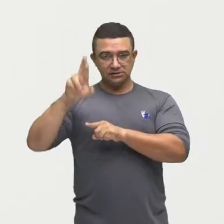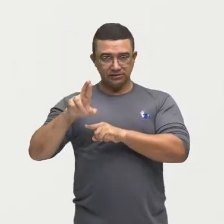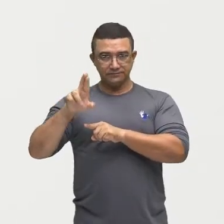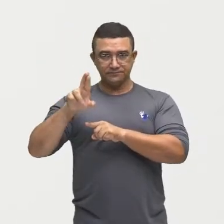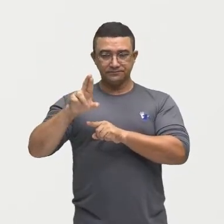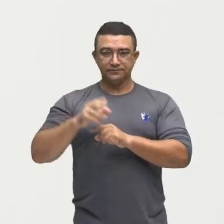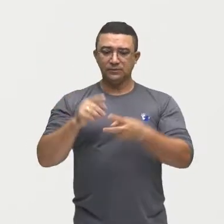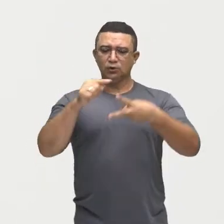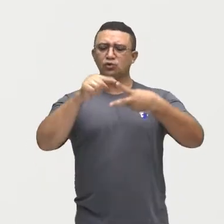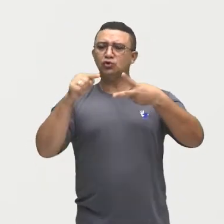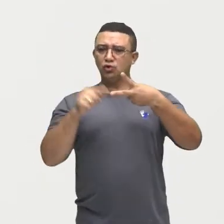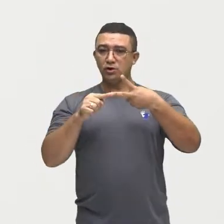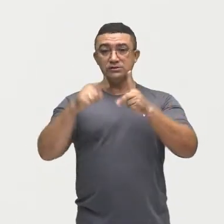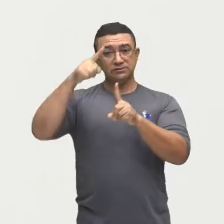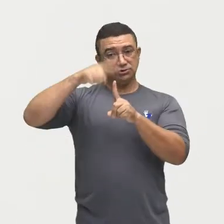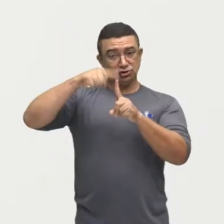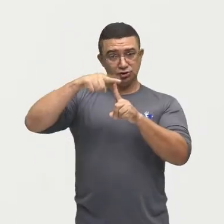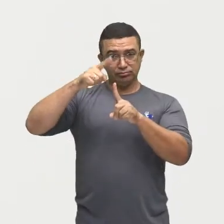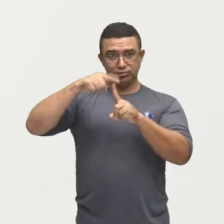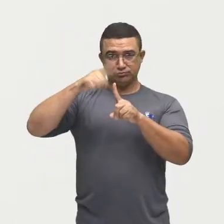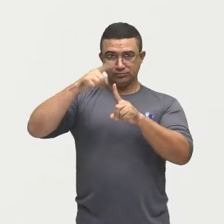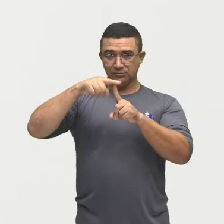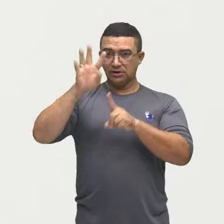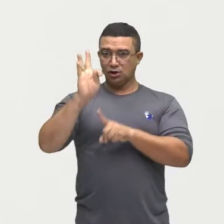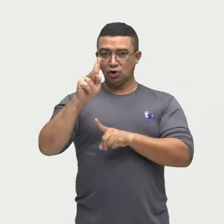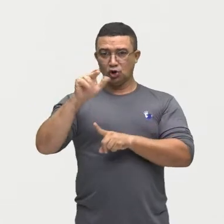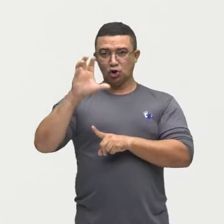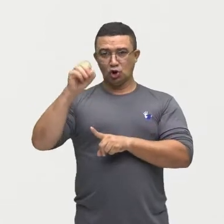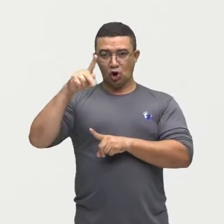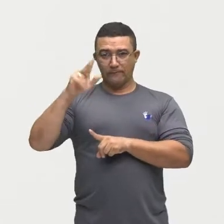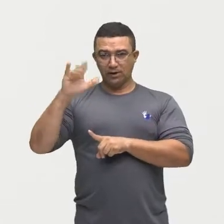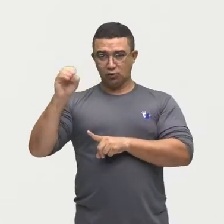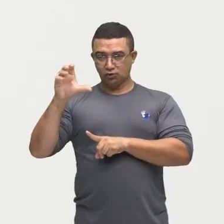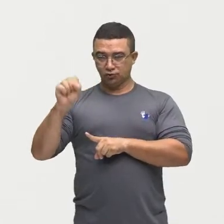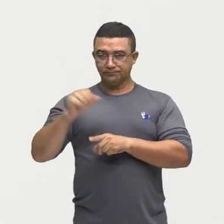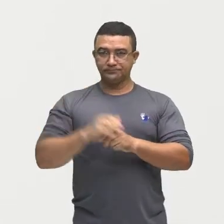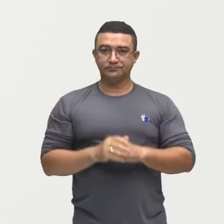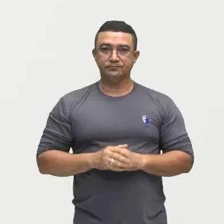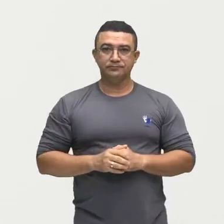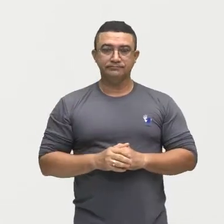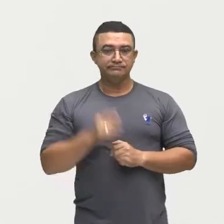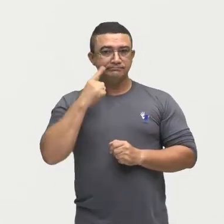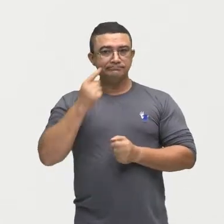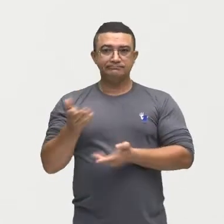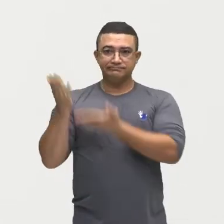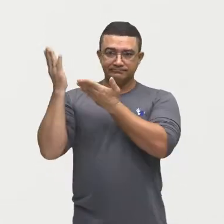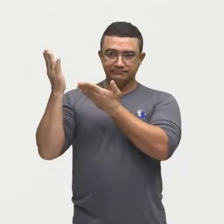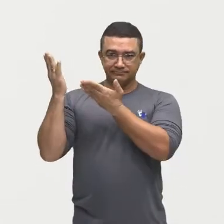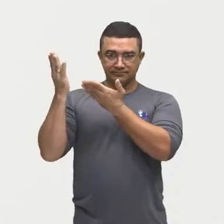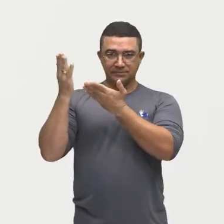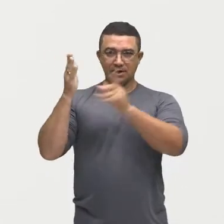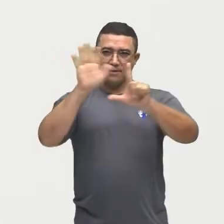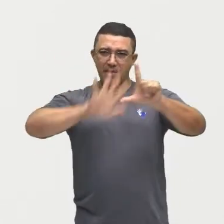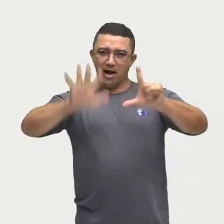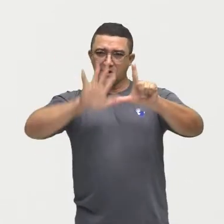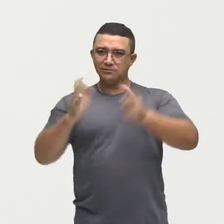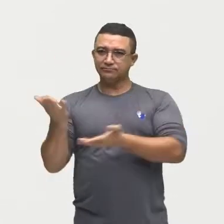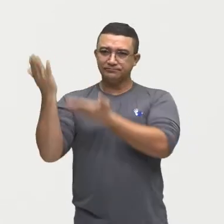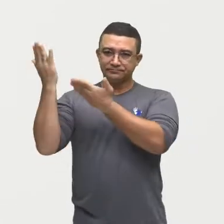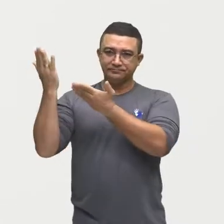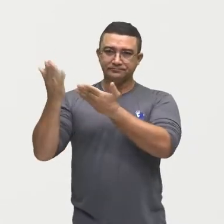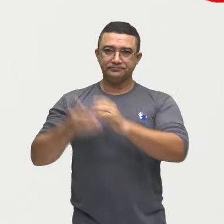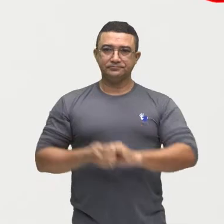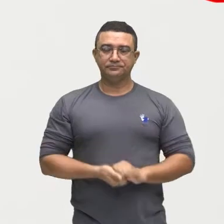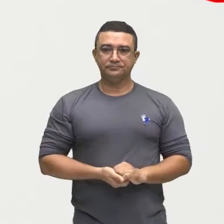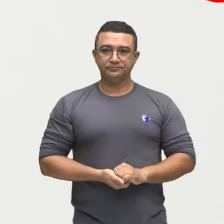Equador. Então, aqui para cima a gente tem o norte e da linha do Equador para baixo a gente vai ter